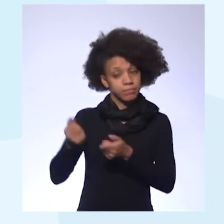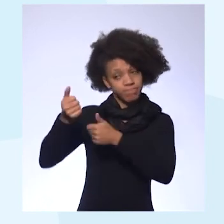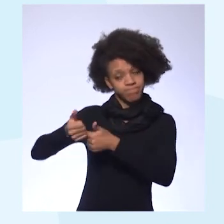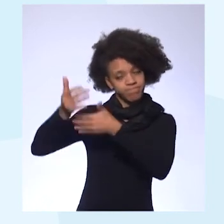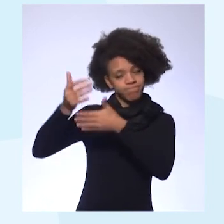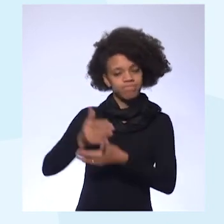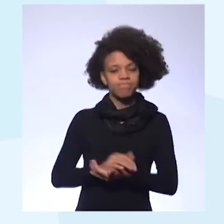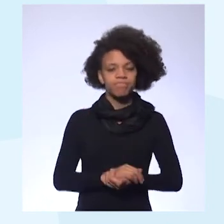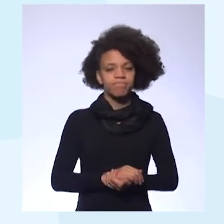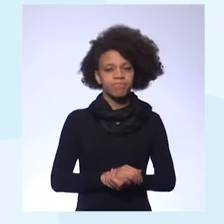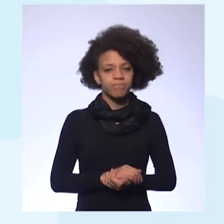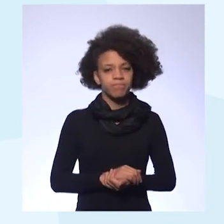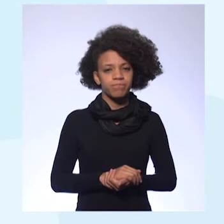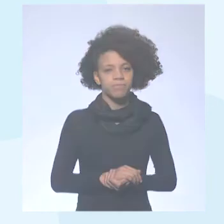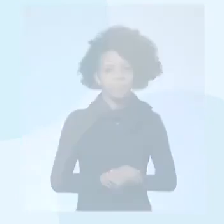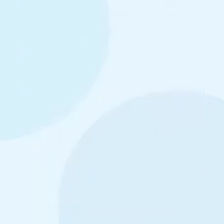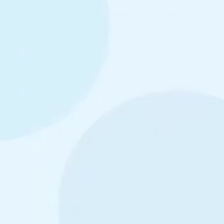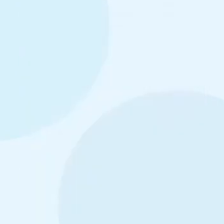resposta.